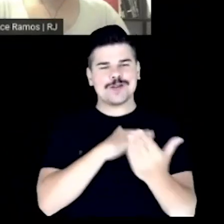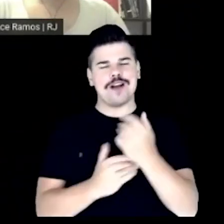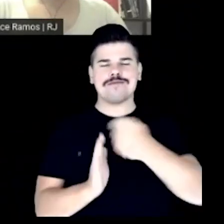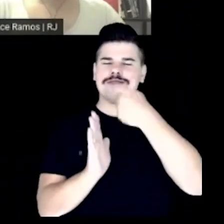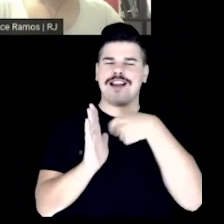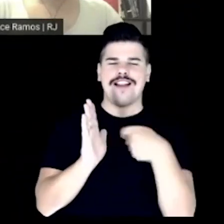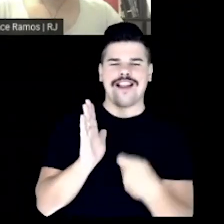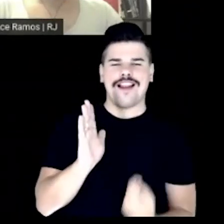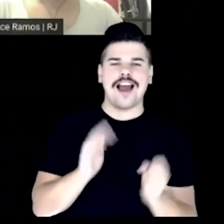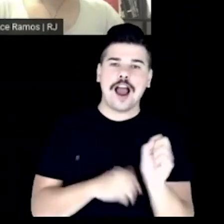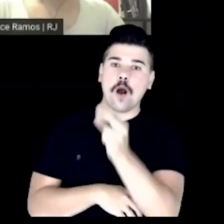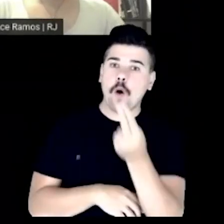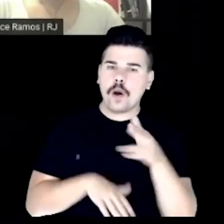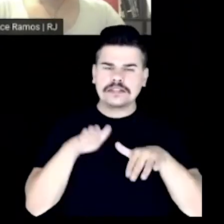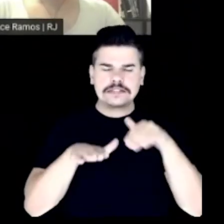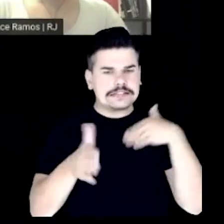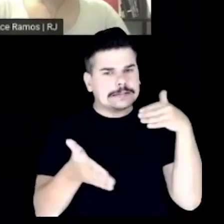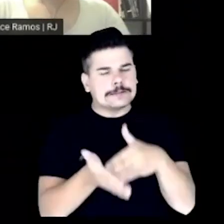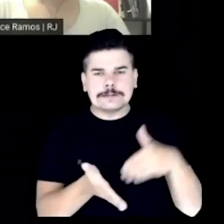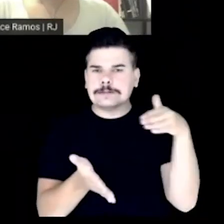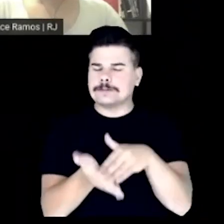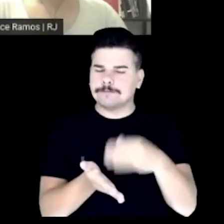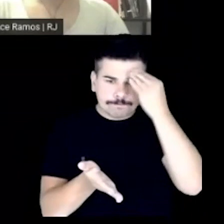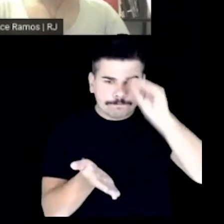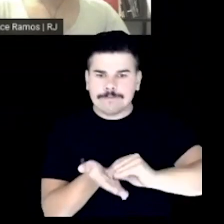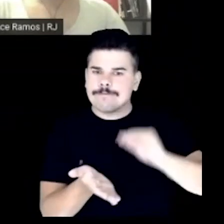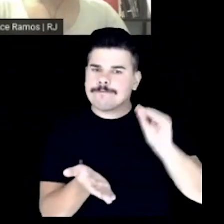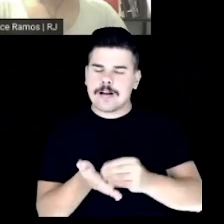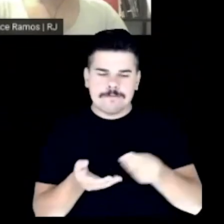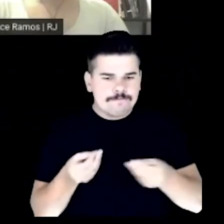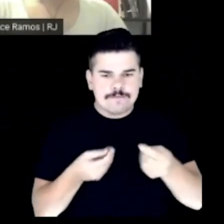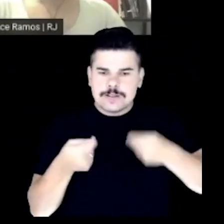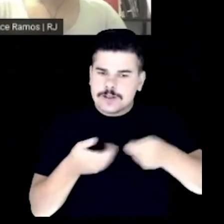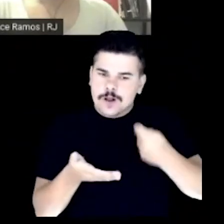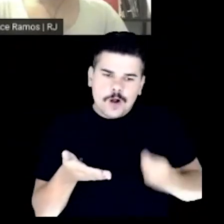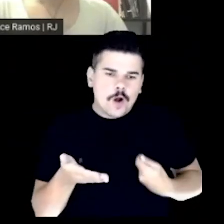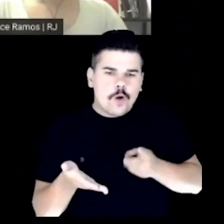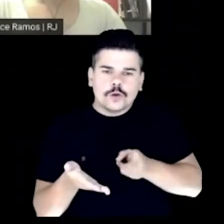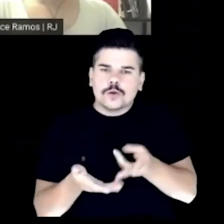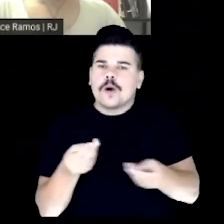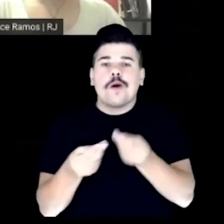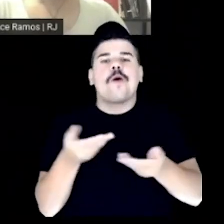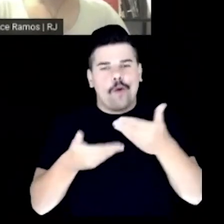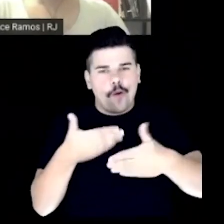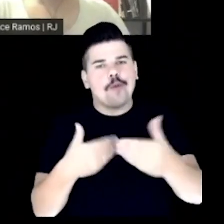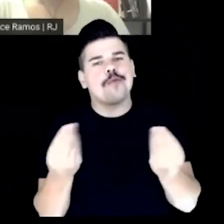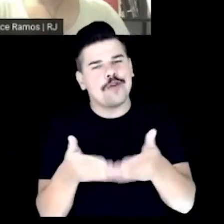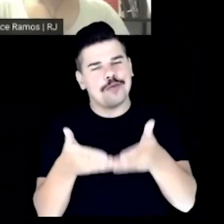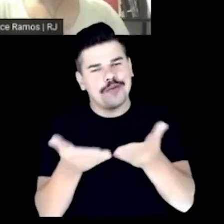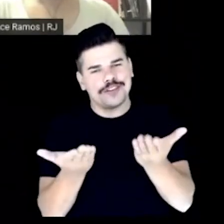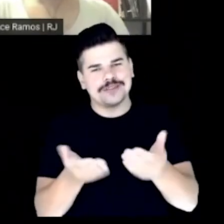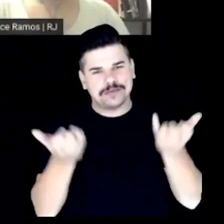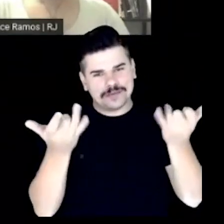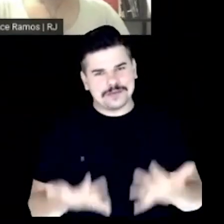ajudou na fluidez do texto, né, ou se em algum momento ele serviu como um agente bloqueador para você seguir até o final do livro. Como é que